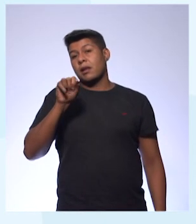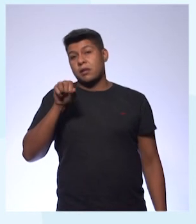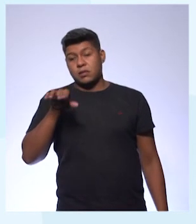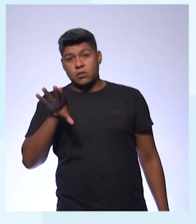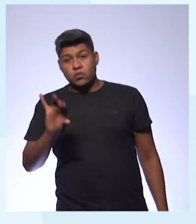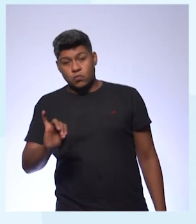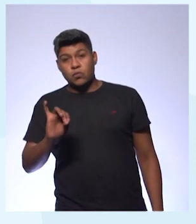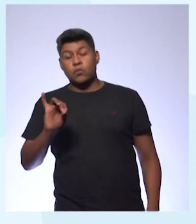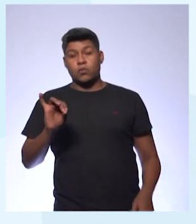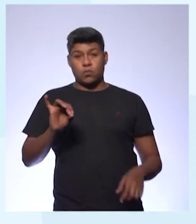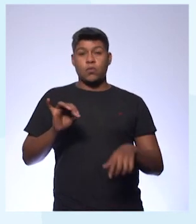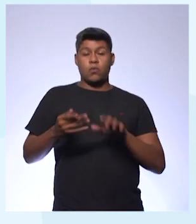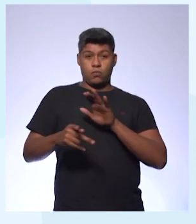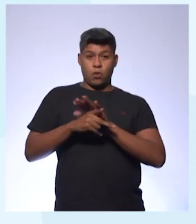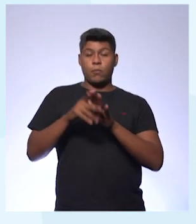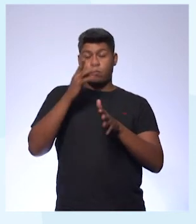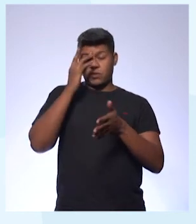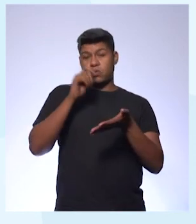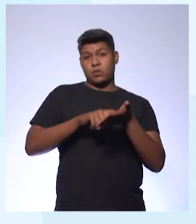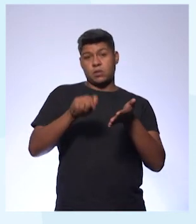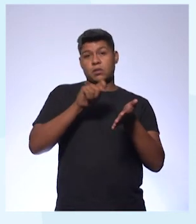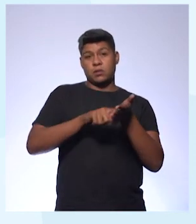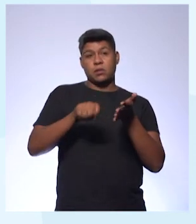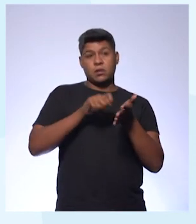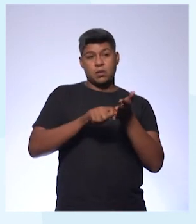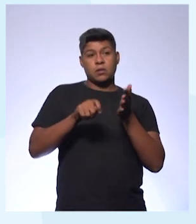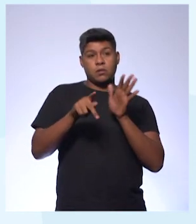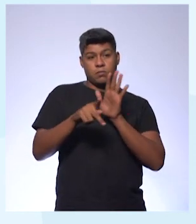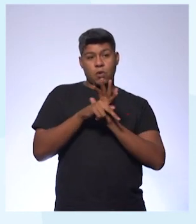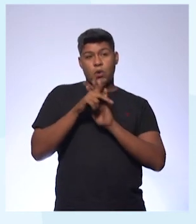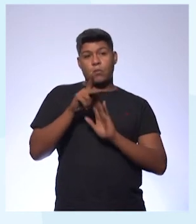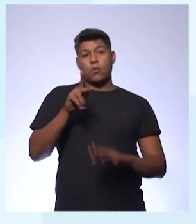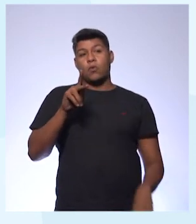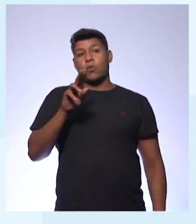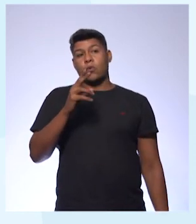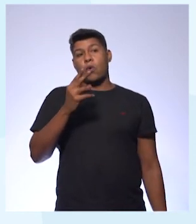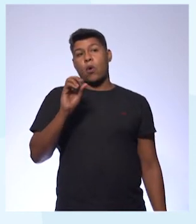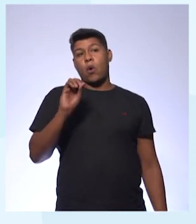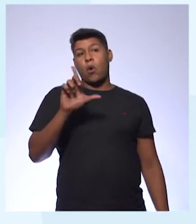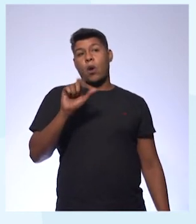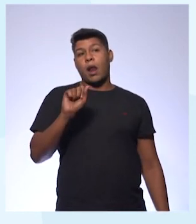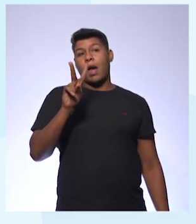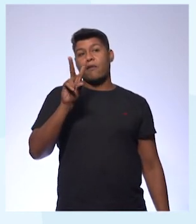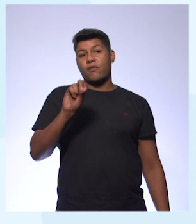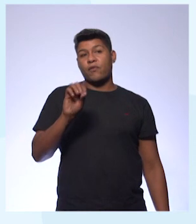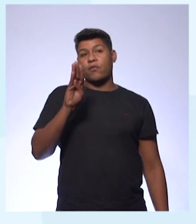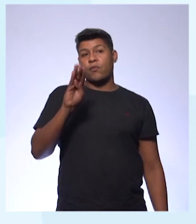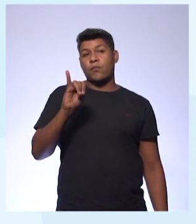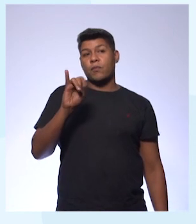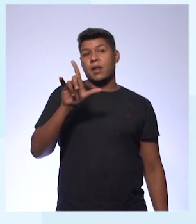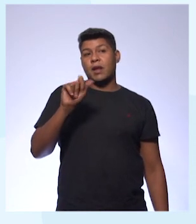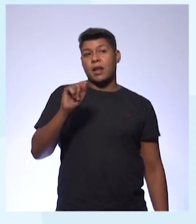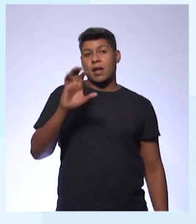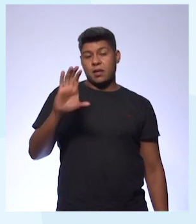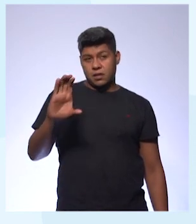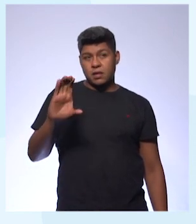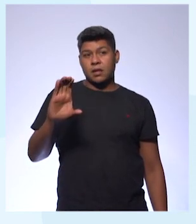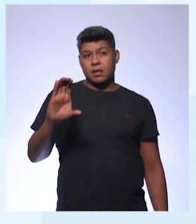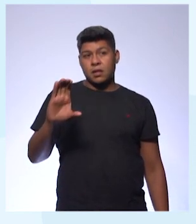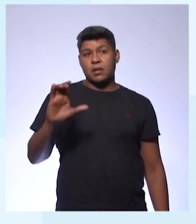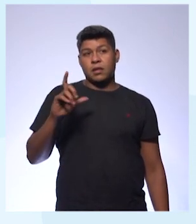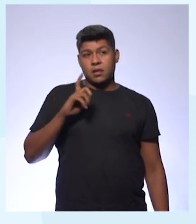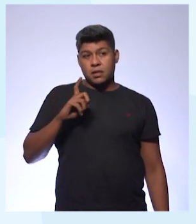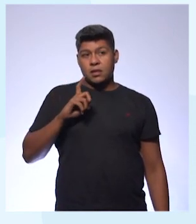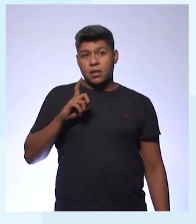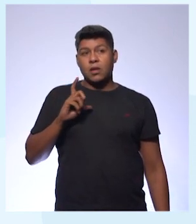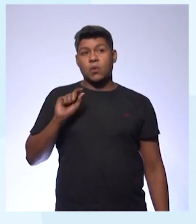é de um escritor parnasiano chamado Olavo Bilac, que para muitos ele é